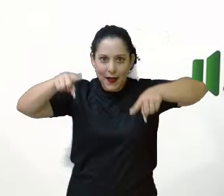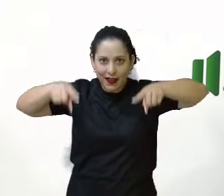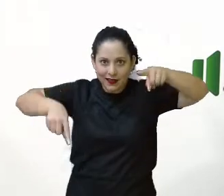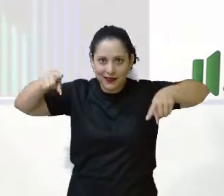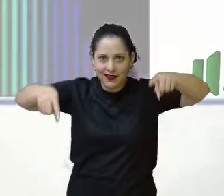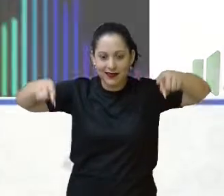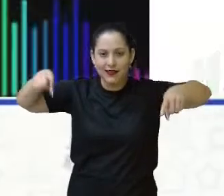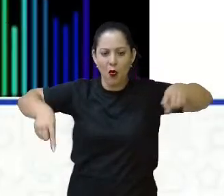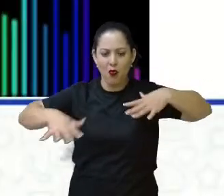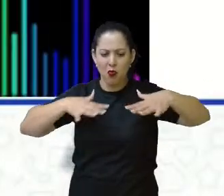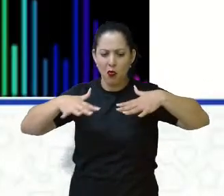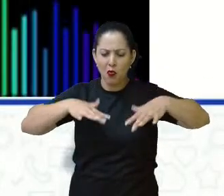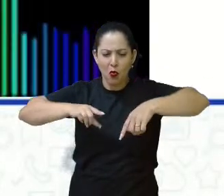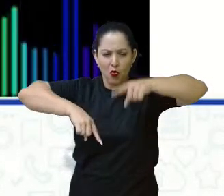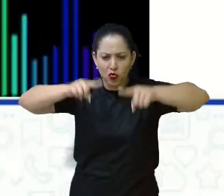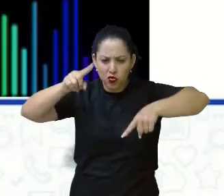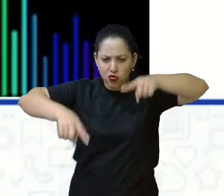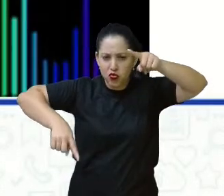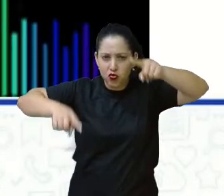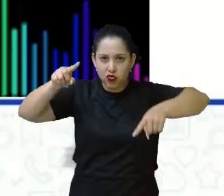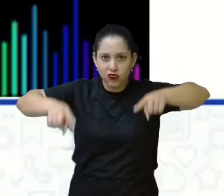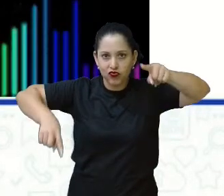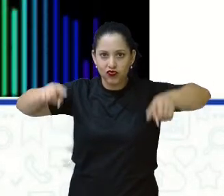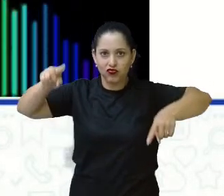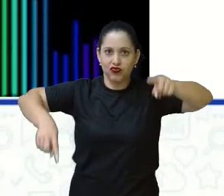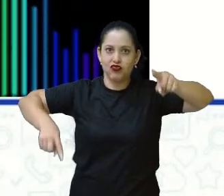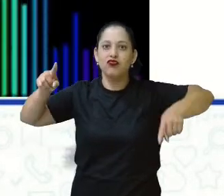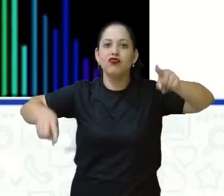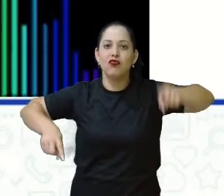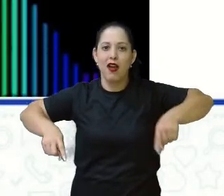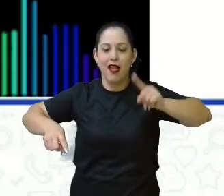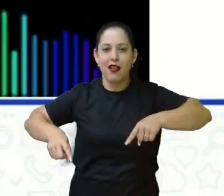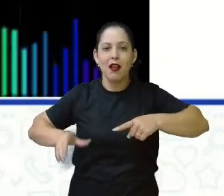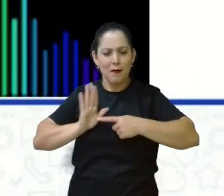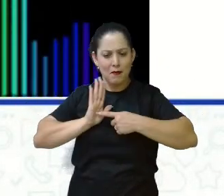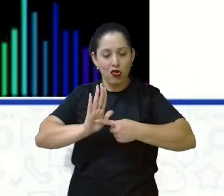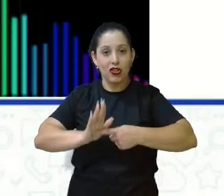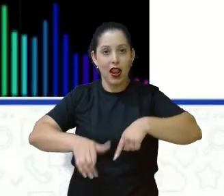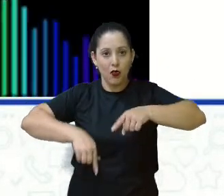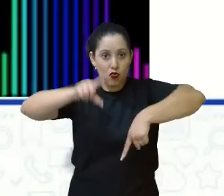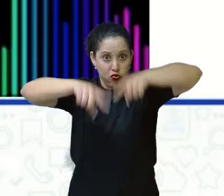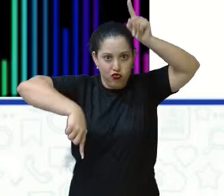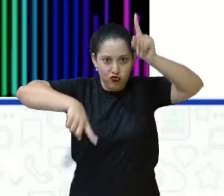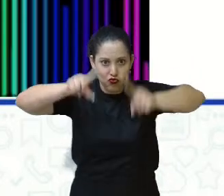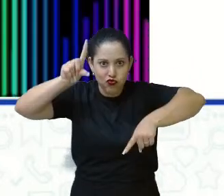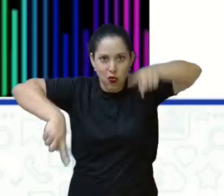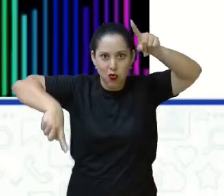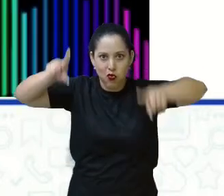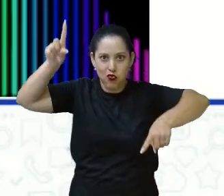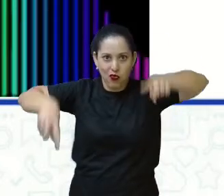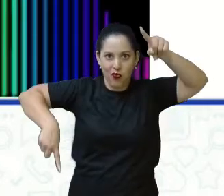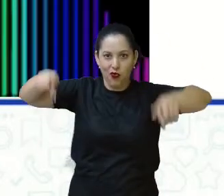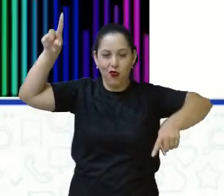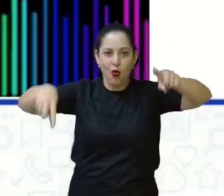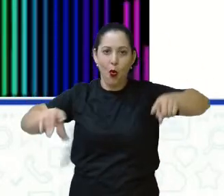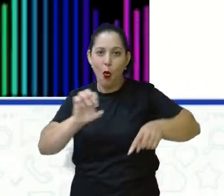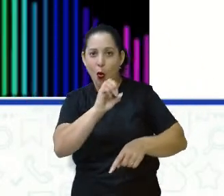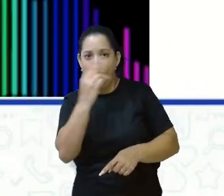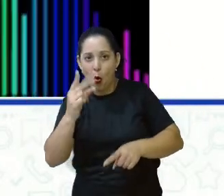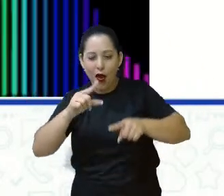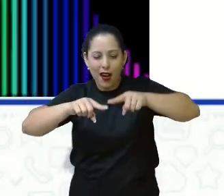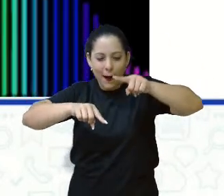som vibra, né? Quando a onda vibra, ela pode ser mais ampla, pode ser maior ou menor.